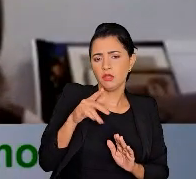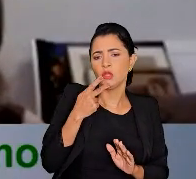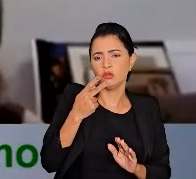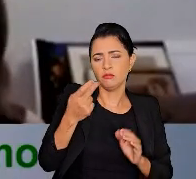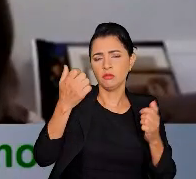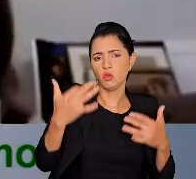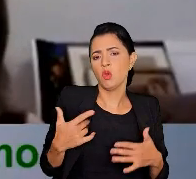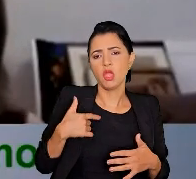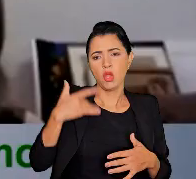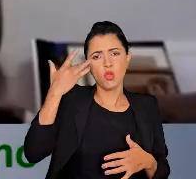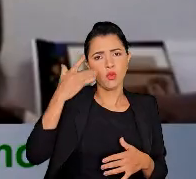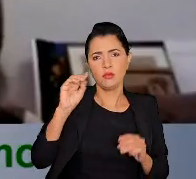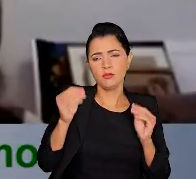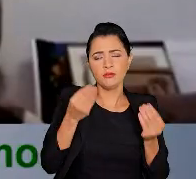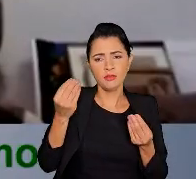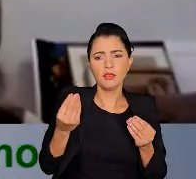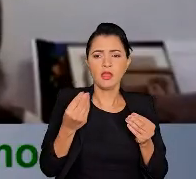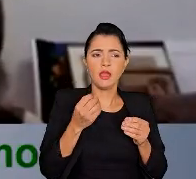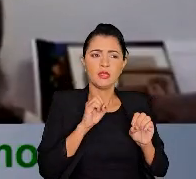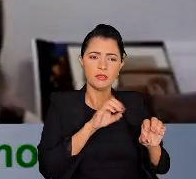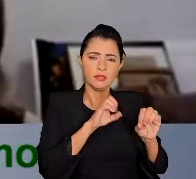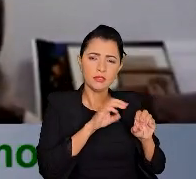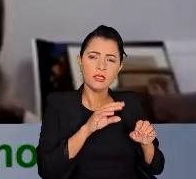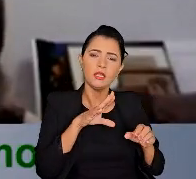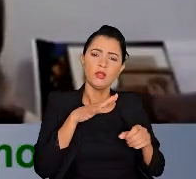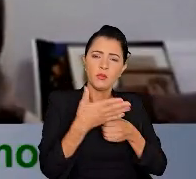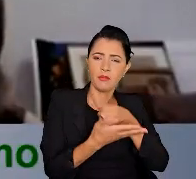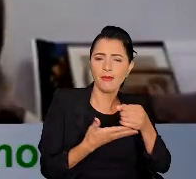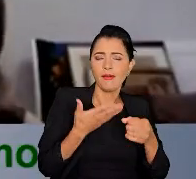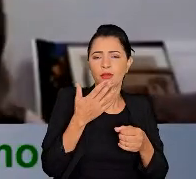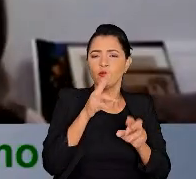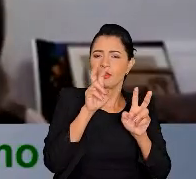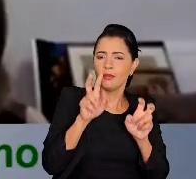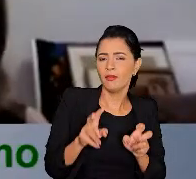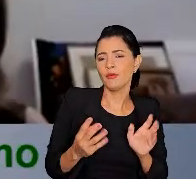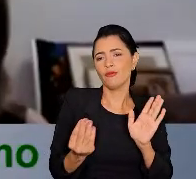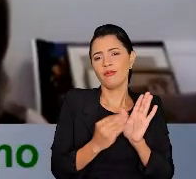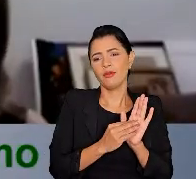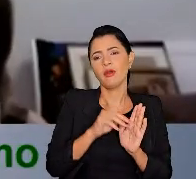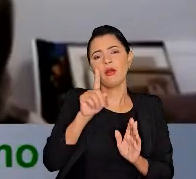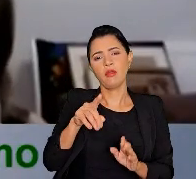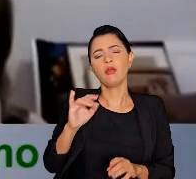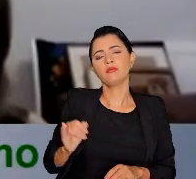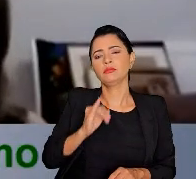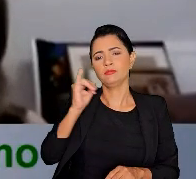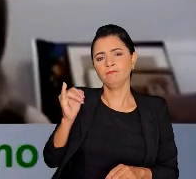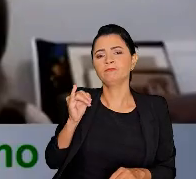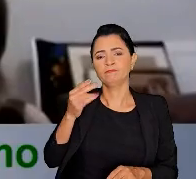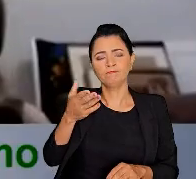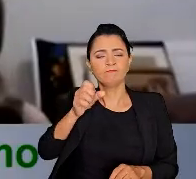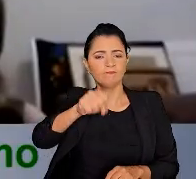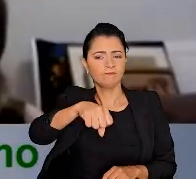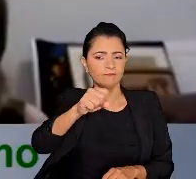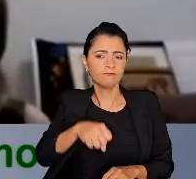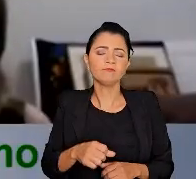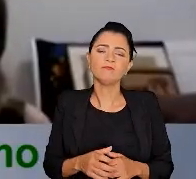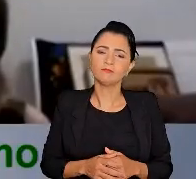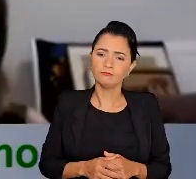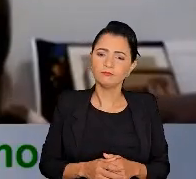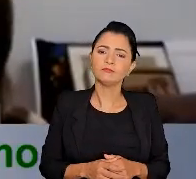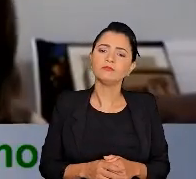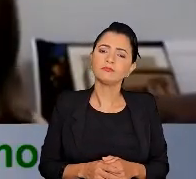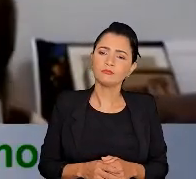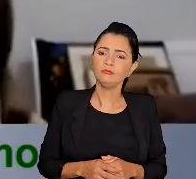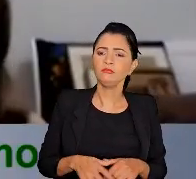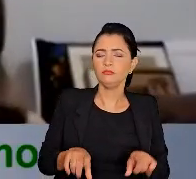não conhecia, de colocar no ensino básico o estudo de determinados temas, é absolutamente relevante. E